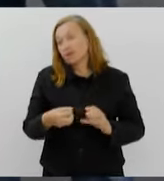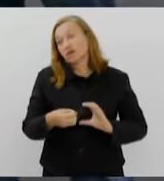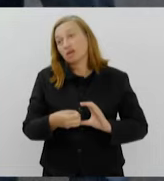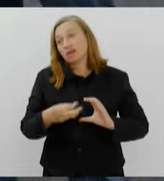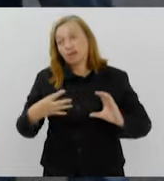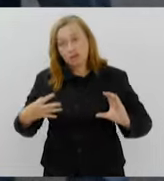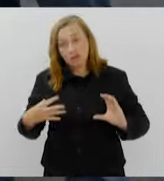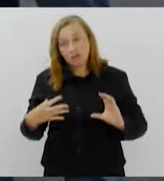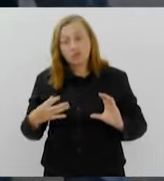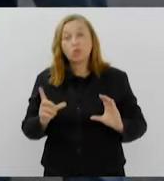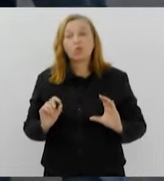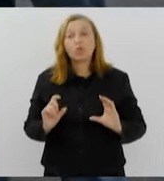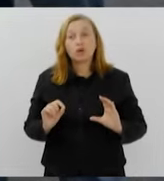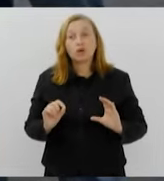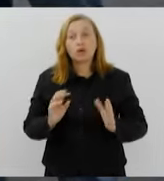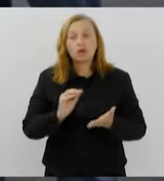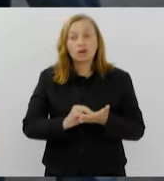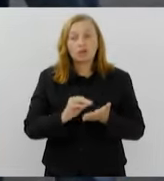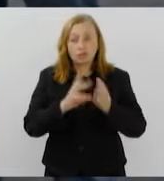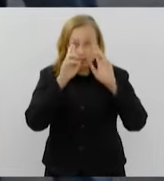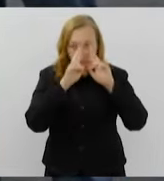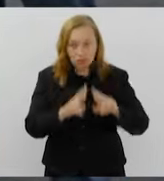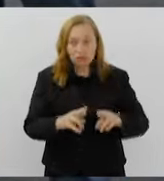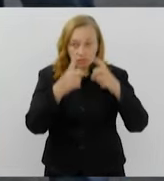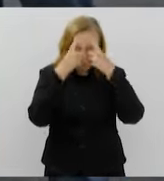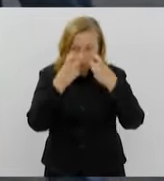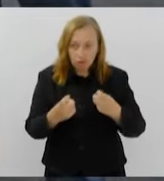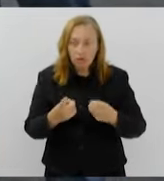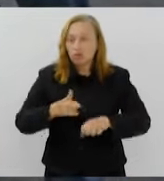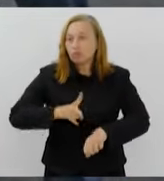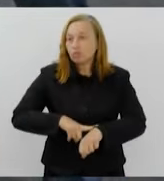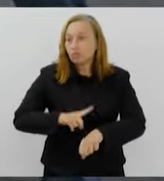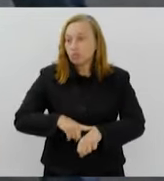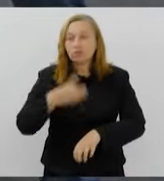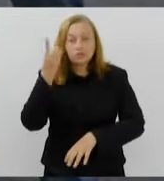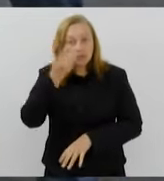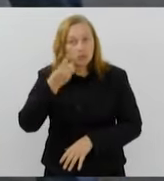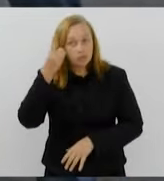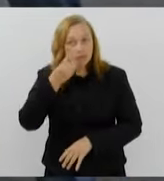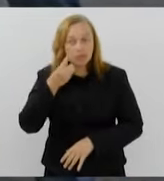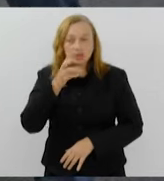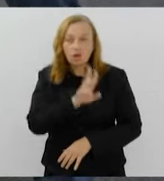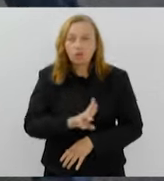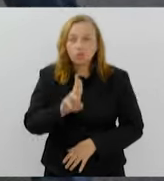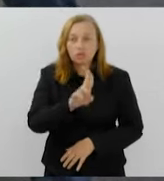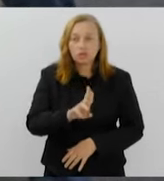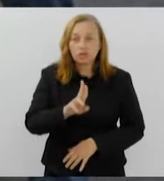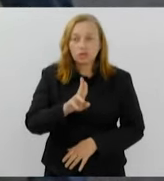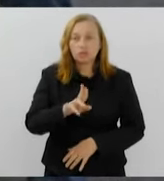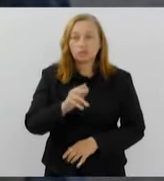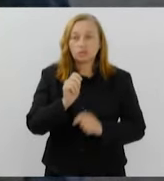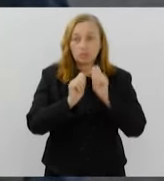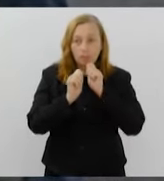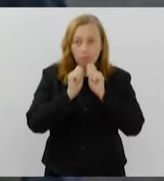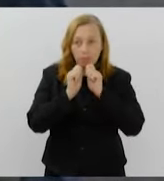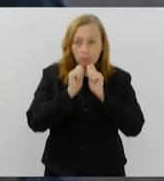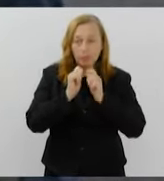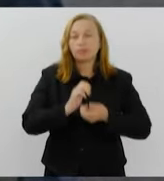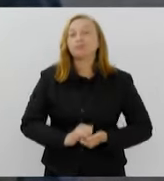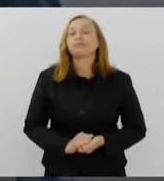falta de respeito e numa violência no momento em que um deputado e uma deputada tá fazendo uso da Fala no